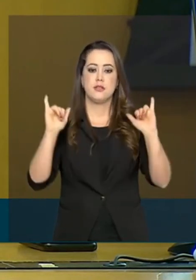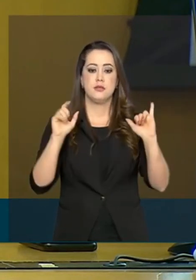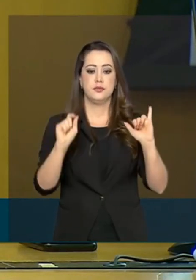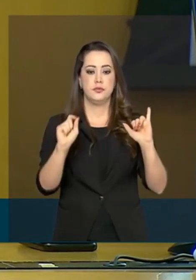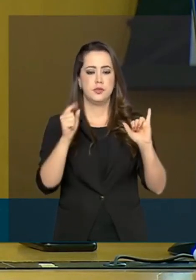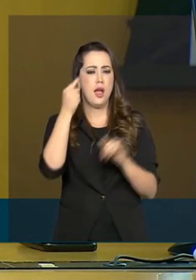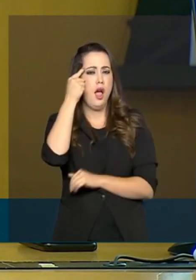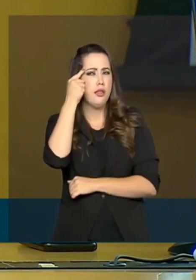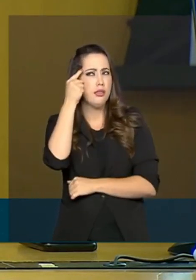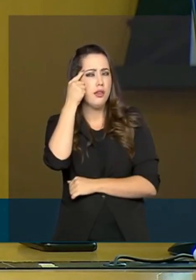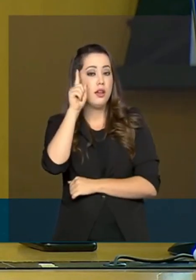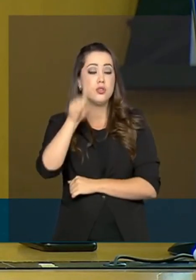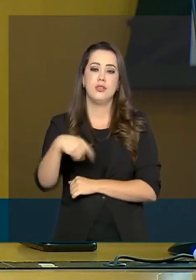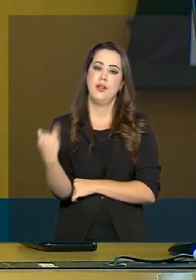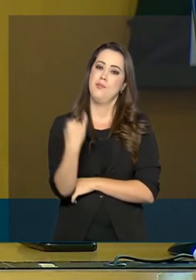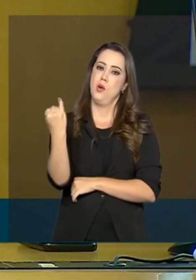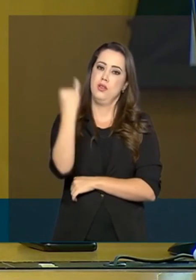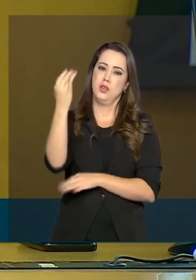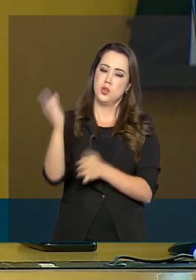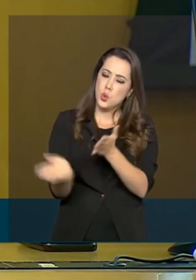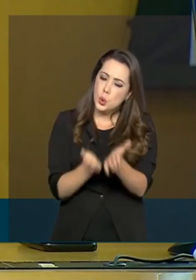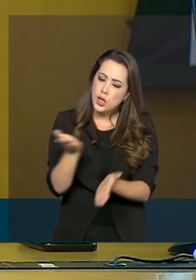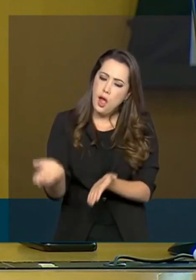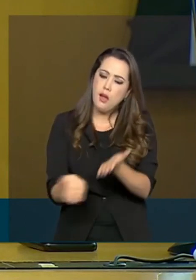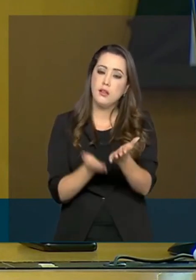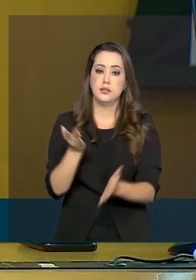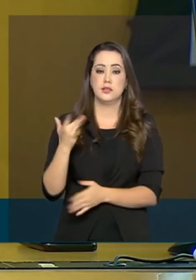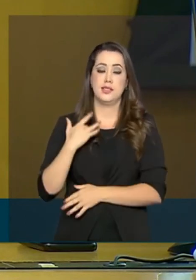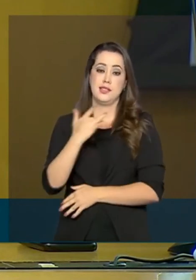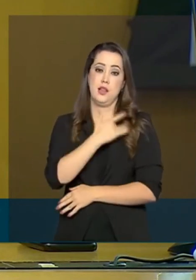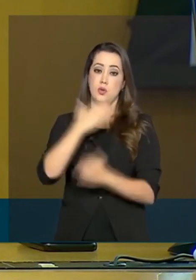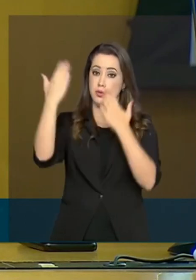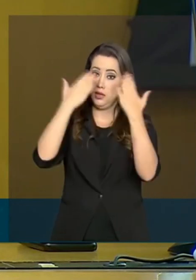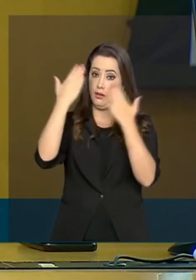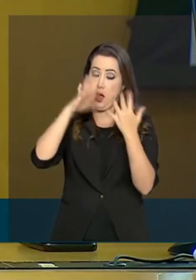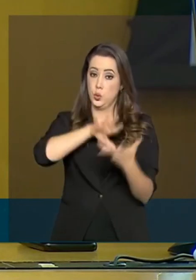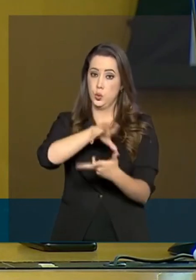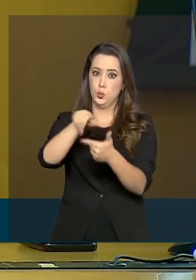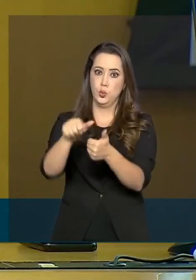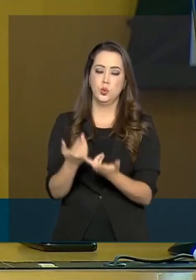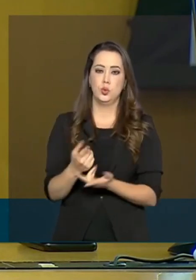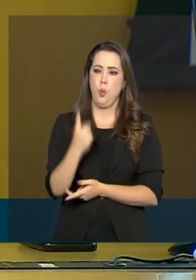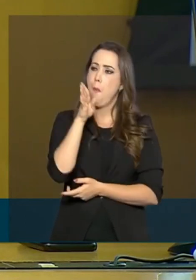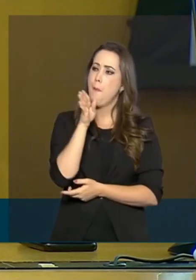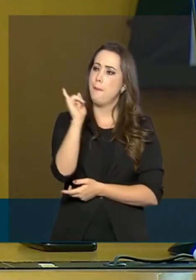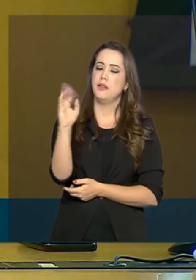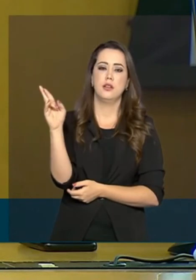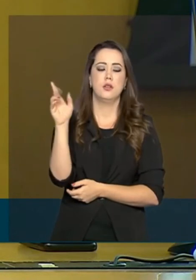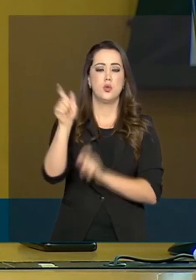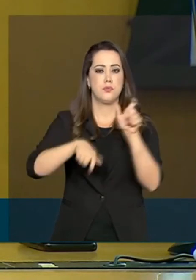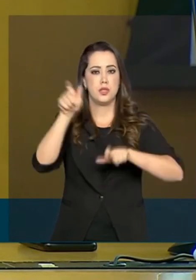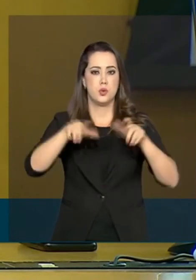a ideia de que é importante cuidar da saúde mental da população mundial, que é quase 1 bilhão de pessoas